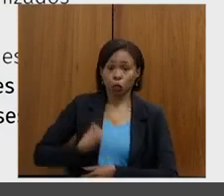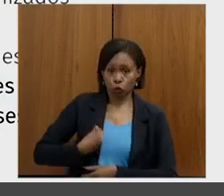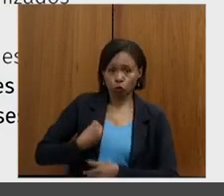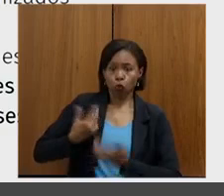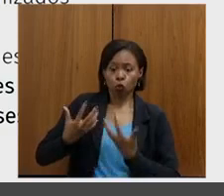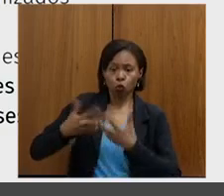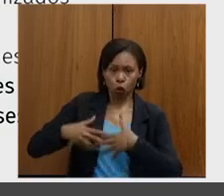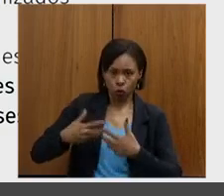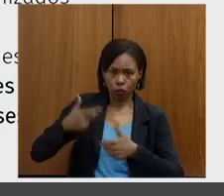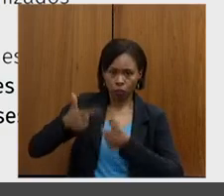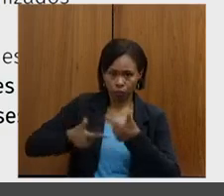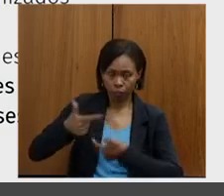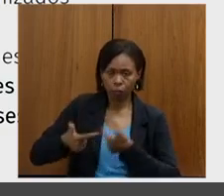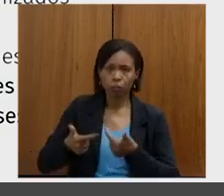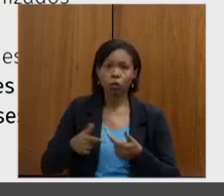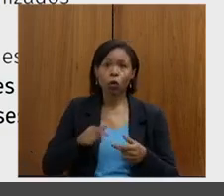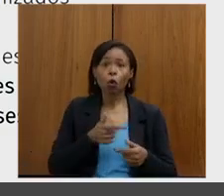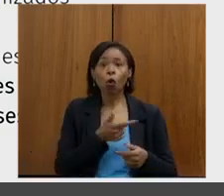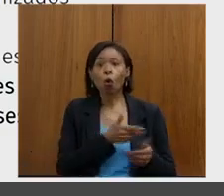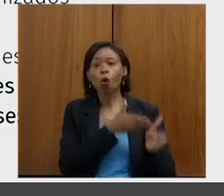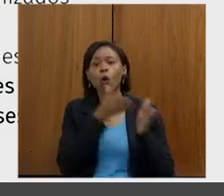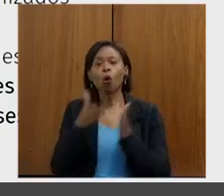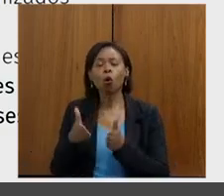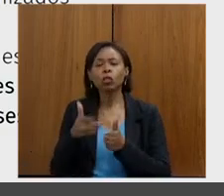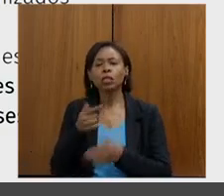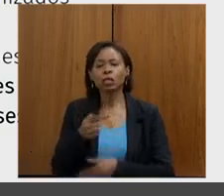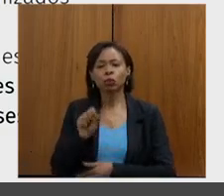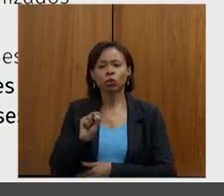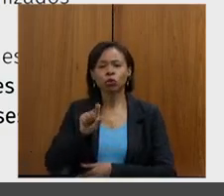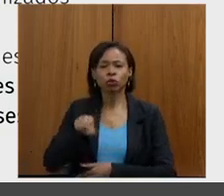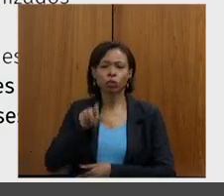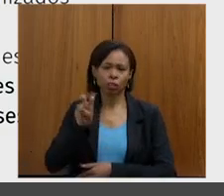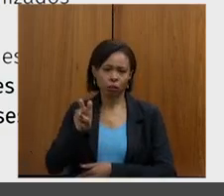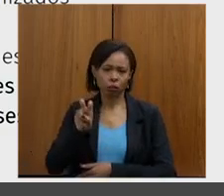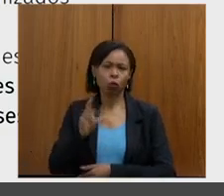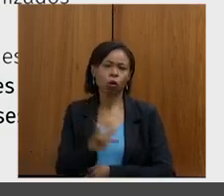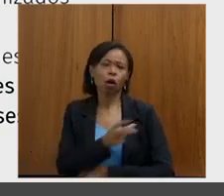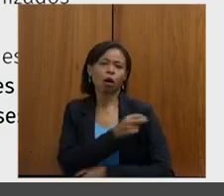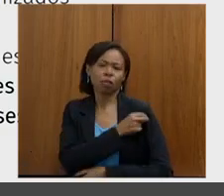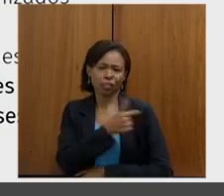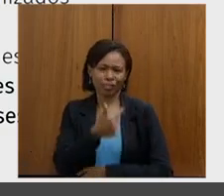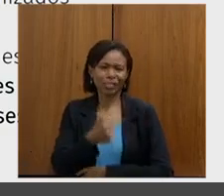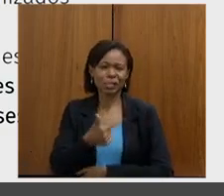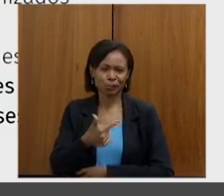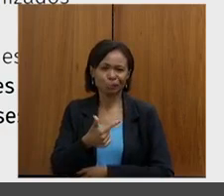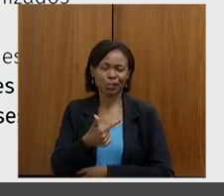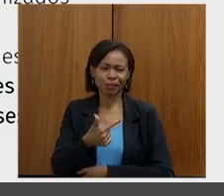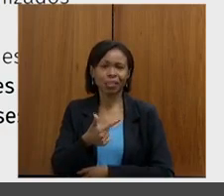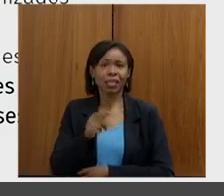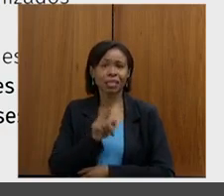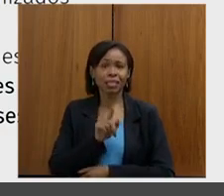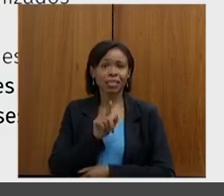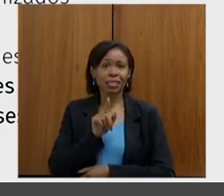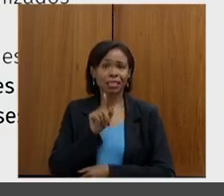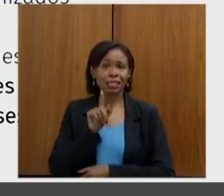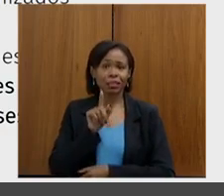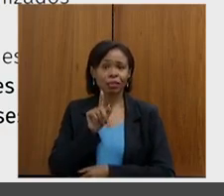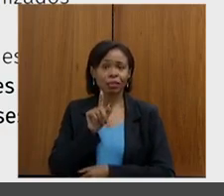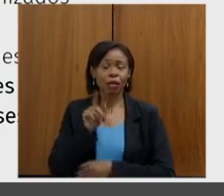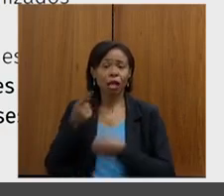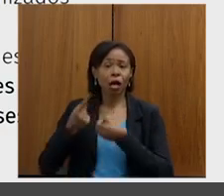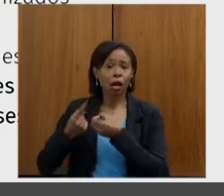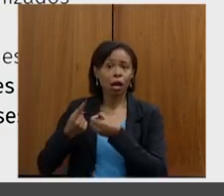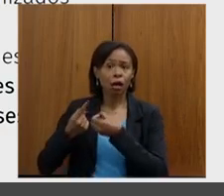aqui e a segunda dose 78,5 esse atualizado né vem pelos dados lá do município aos nossos policiais militares são ser